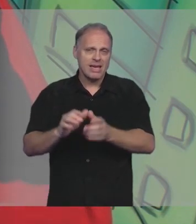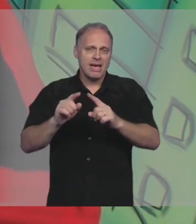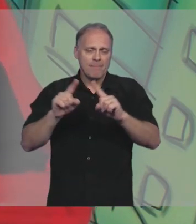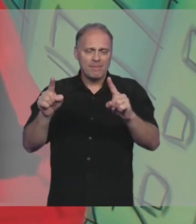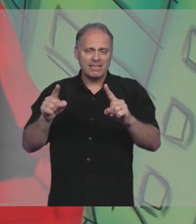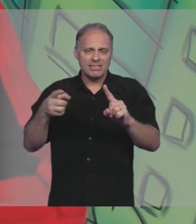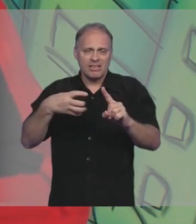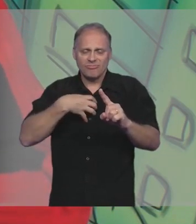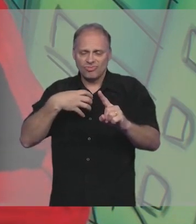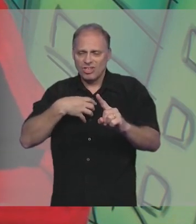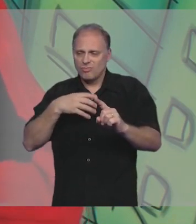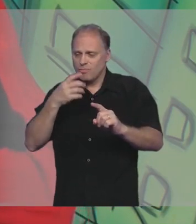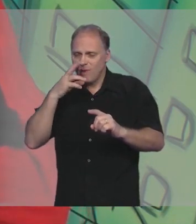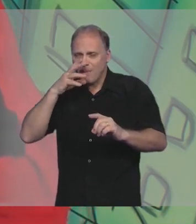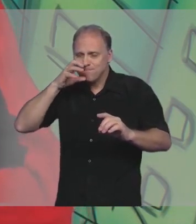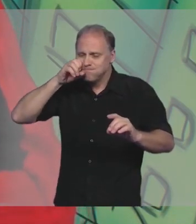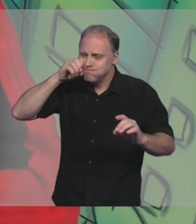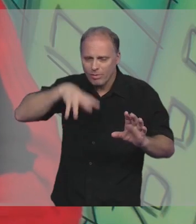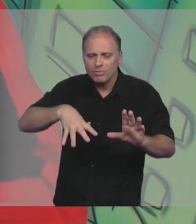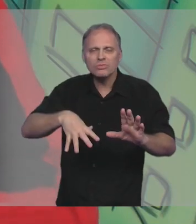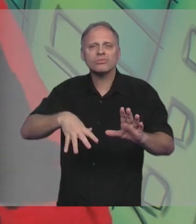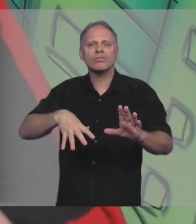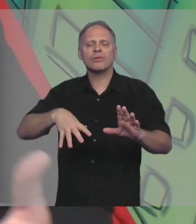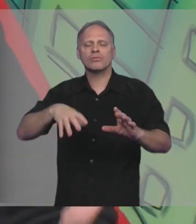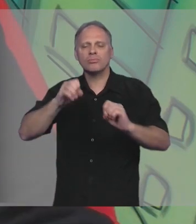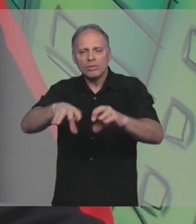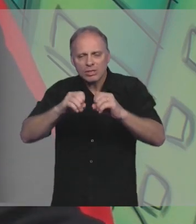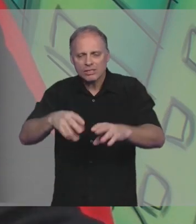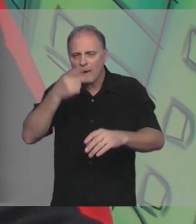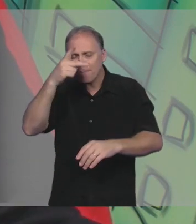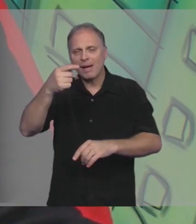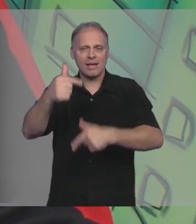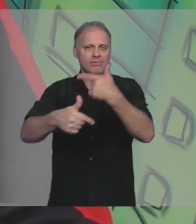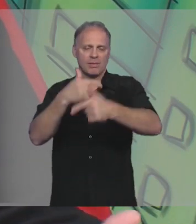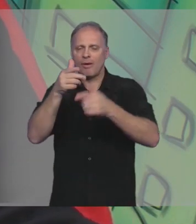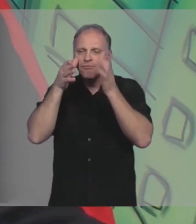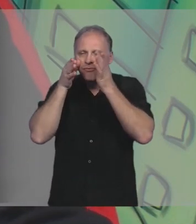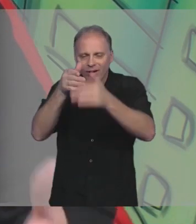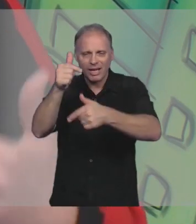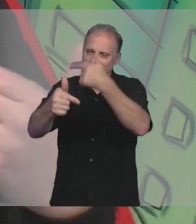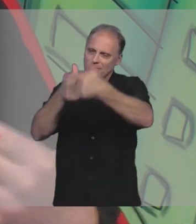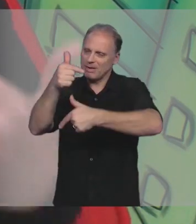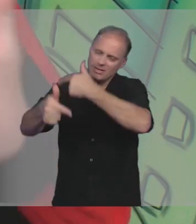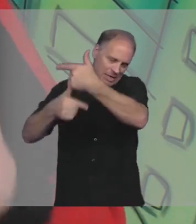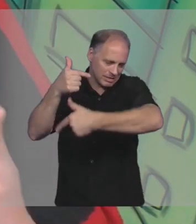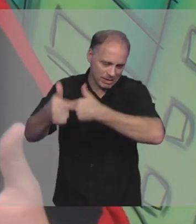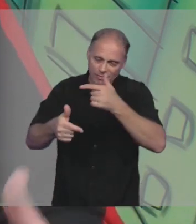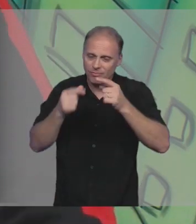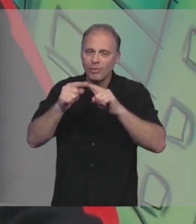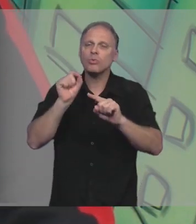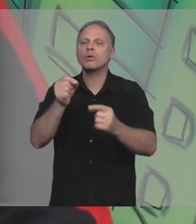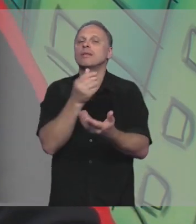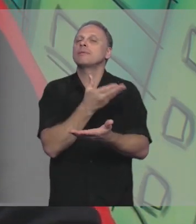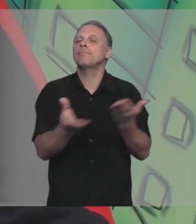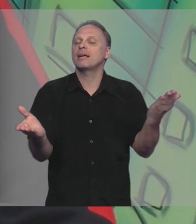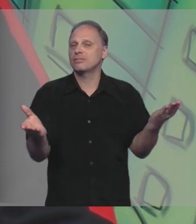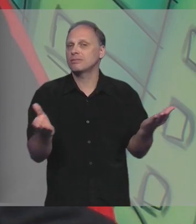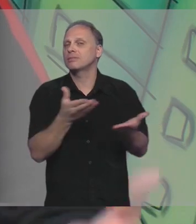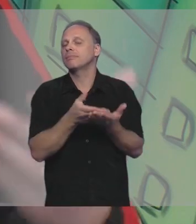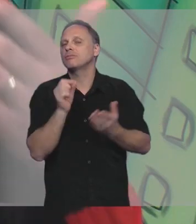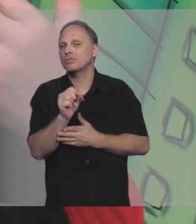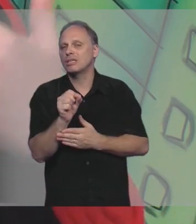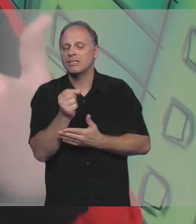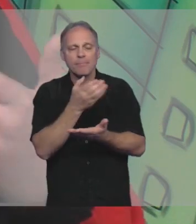Um excesso de uma educação voltada para a preparação para o trabalho. Tá? E o que se perde com isso? Se